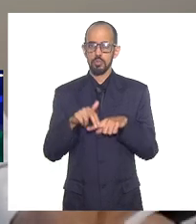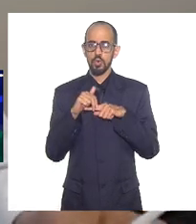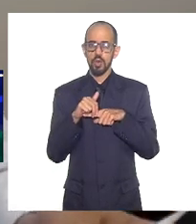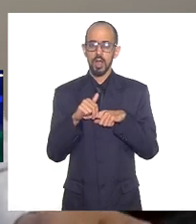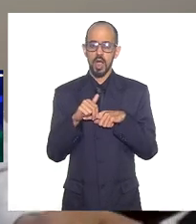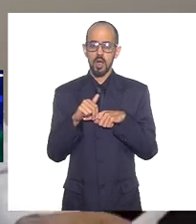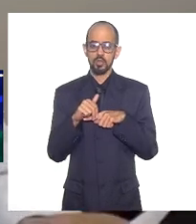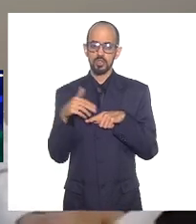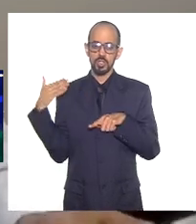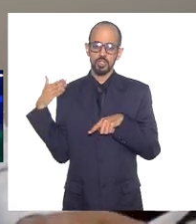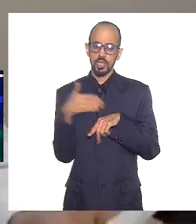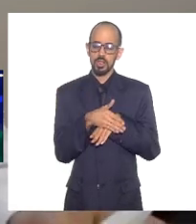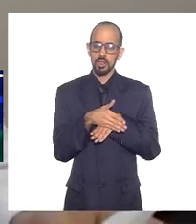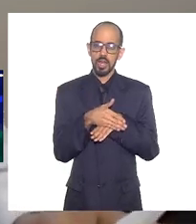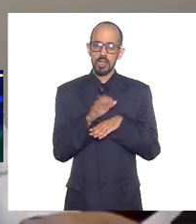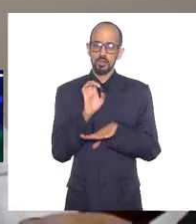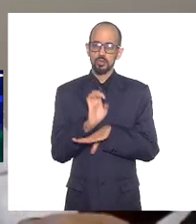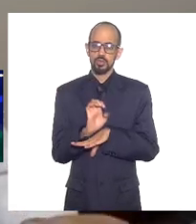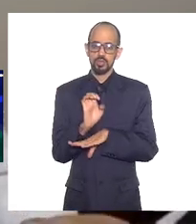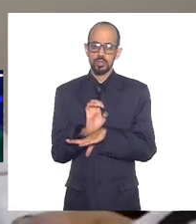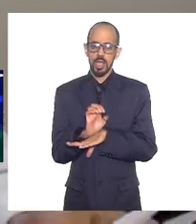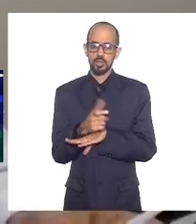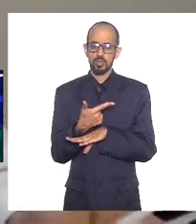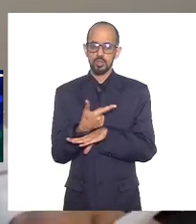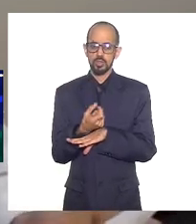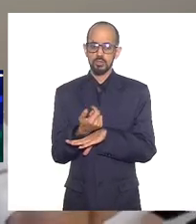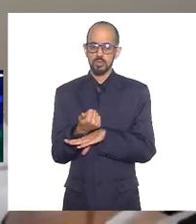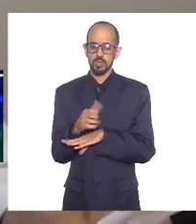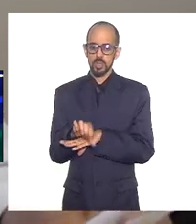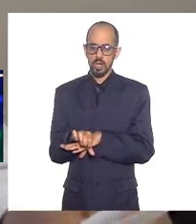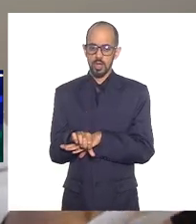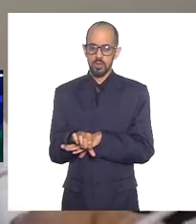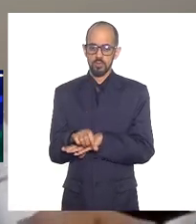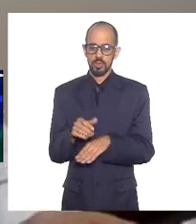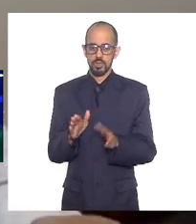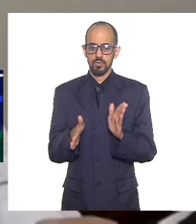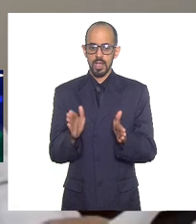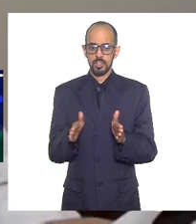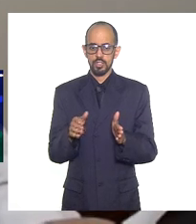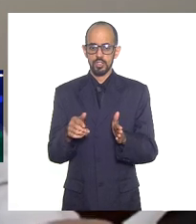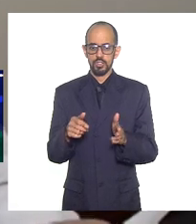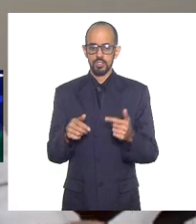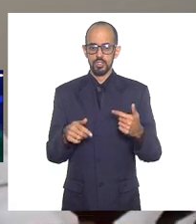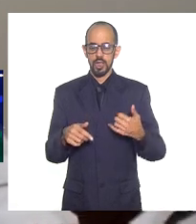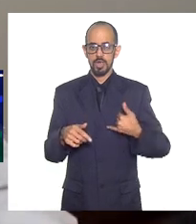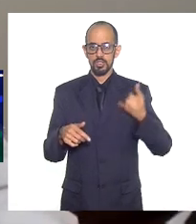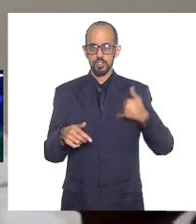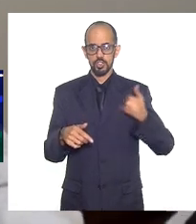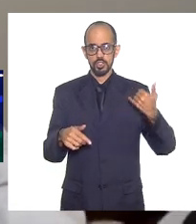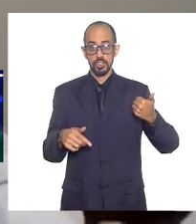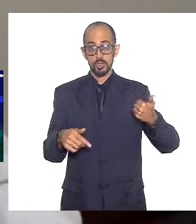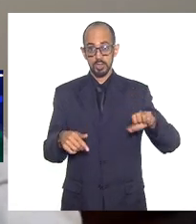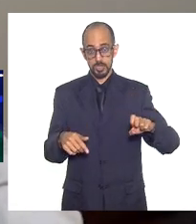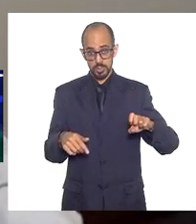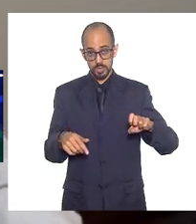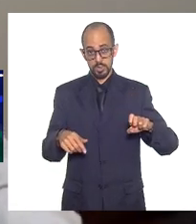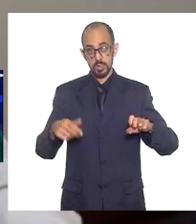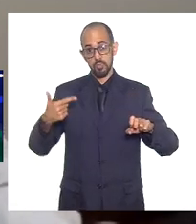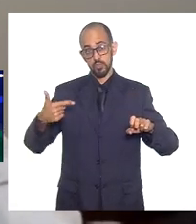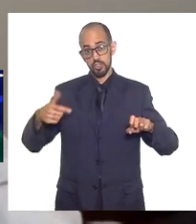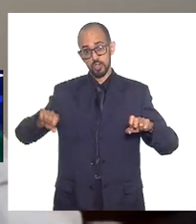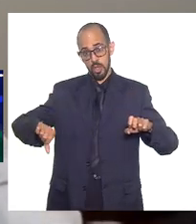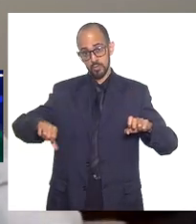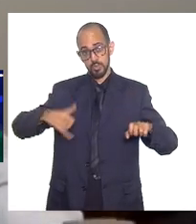intervenção de agente do Estado no ano de 2019, faixa de idade, 15 a 29 anos, portanto, a faixa da